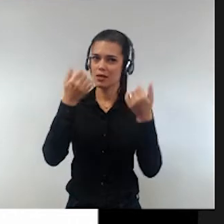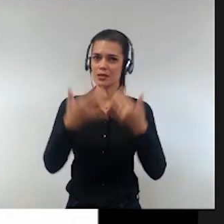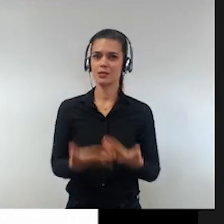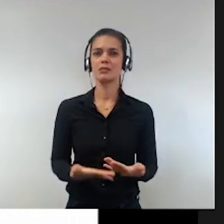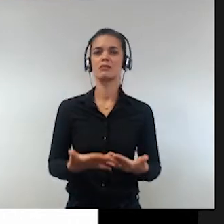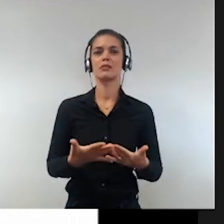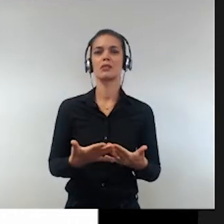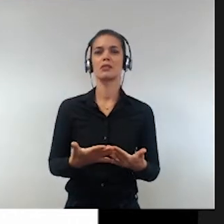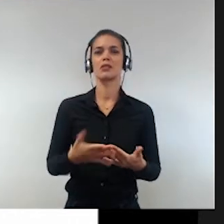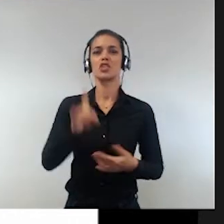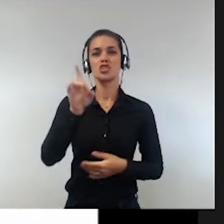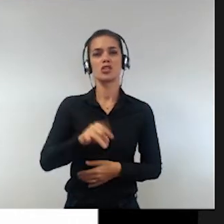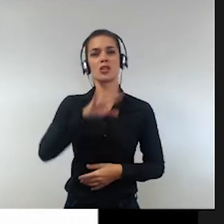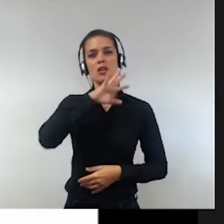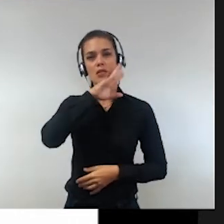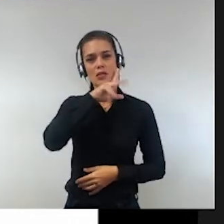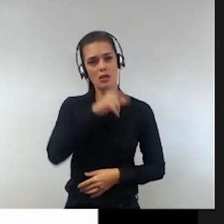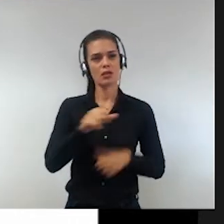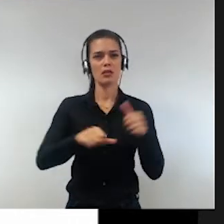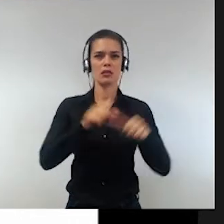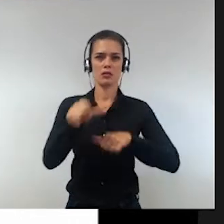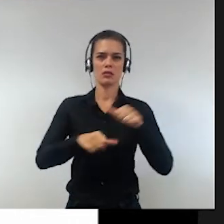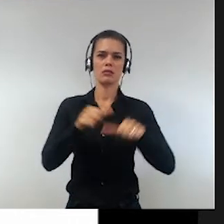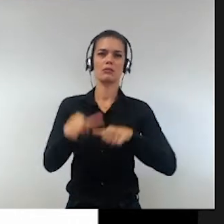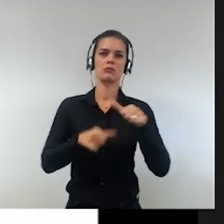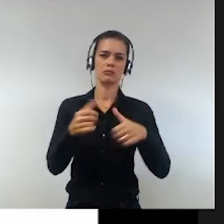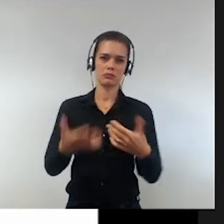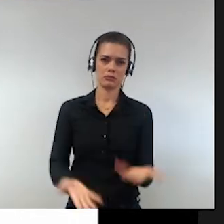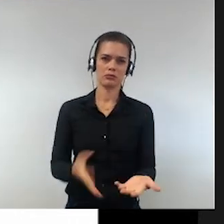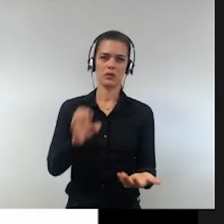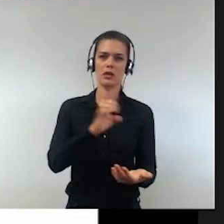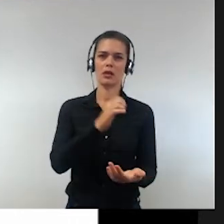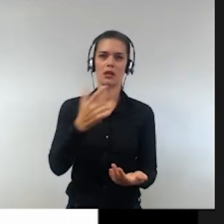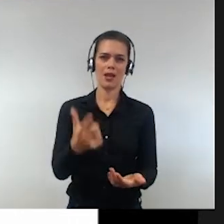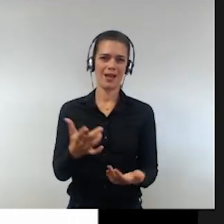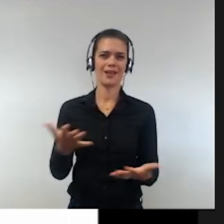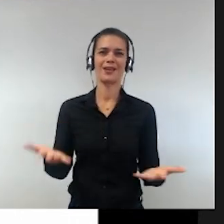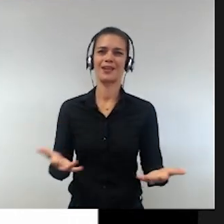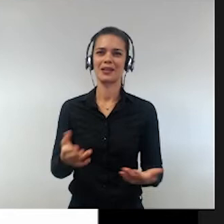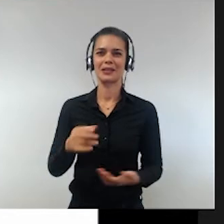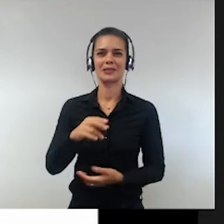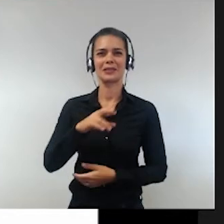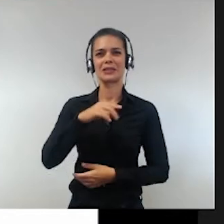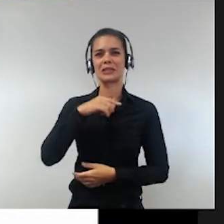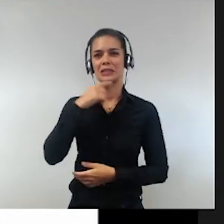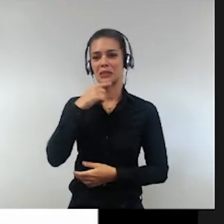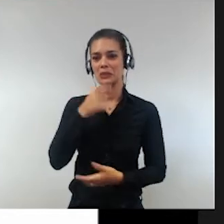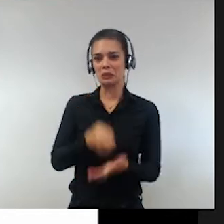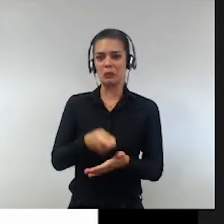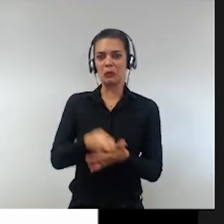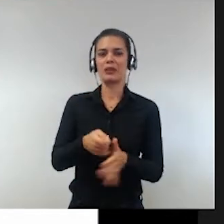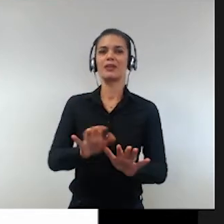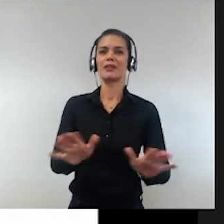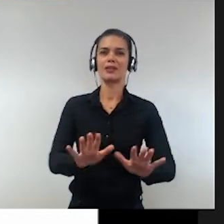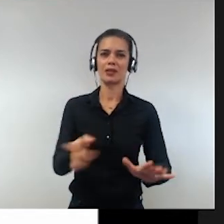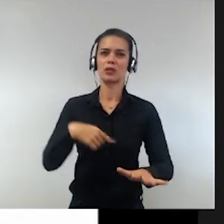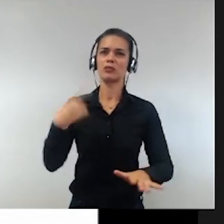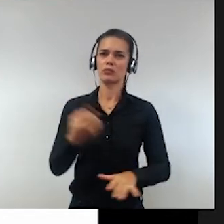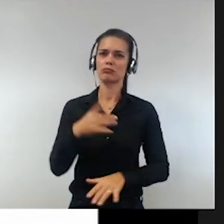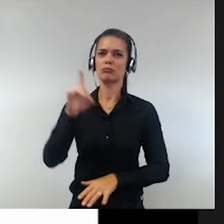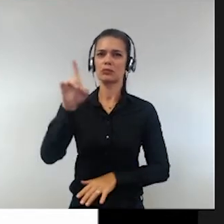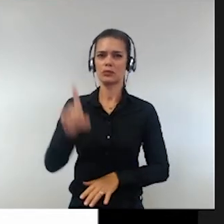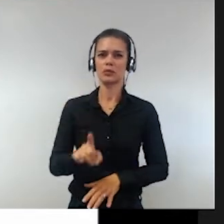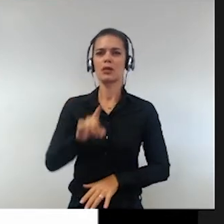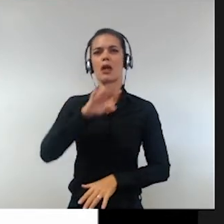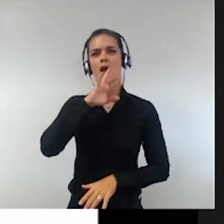sobretudo, que o direito dos animais está mudando, claro, tudo dentro do entendimento, ninguém está aqui de forma radical, a gente defende, sim, o direito dos